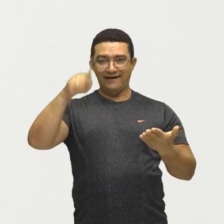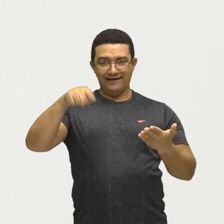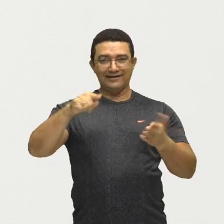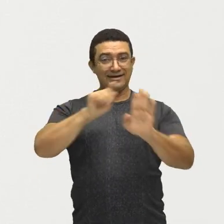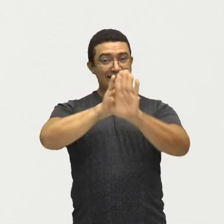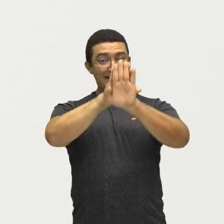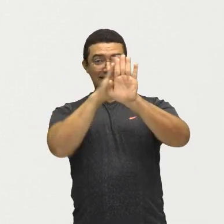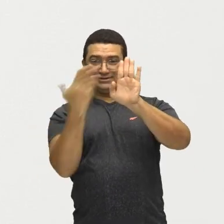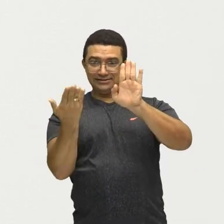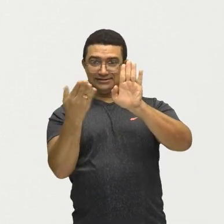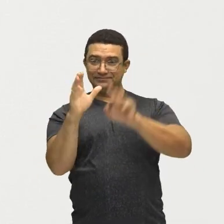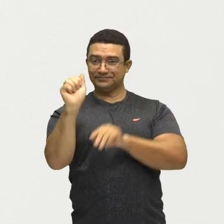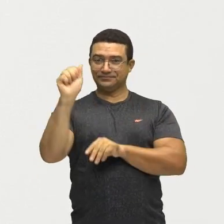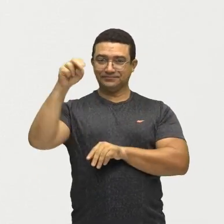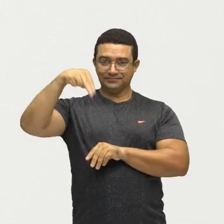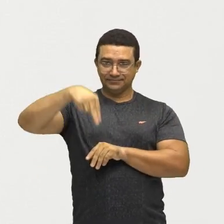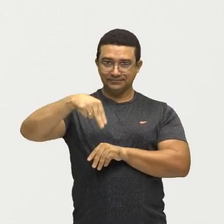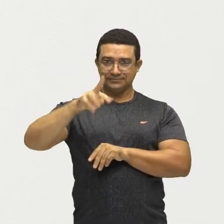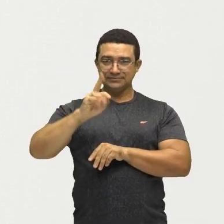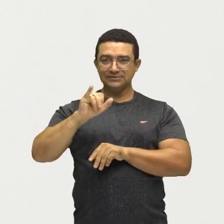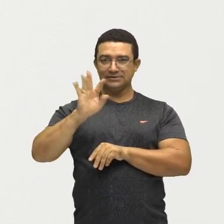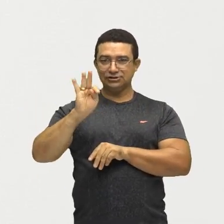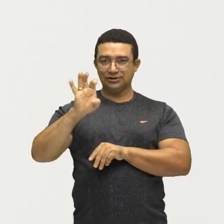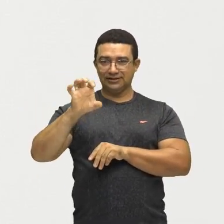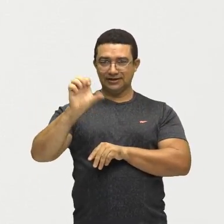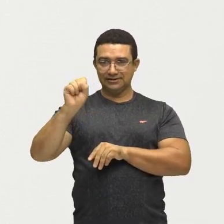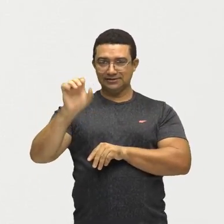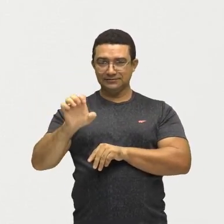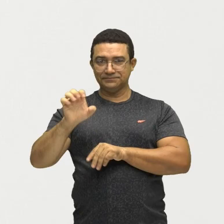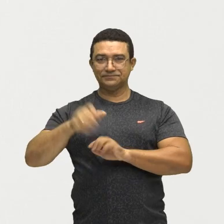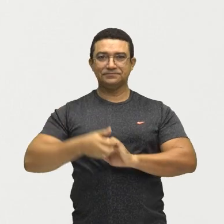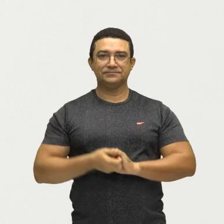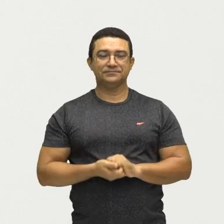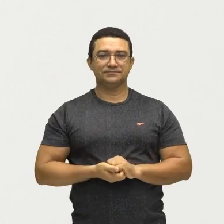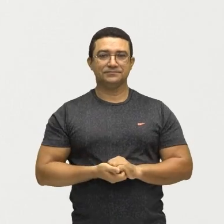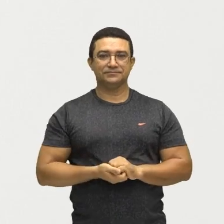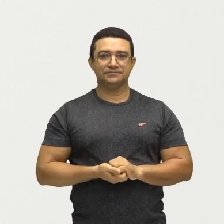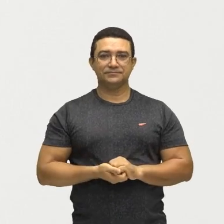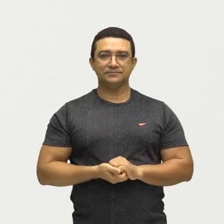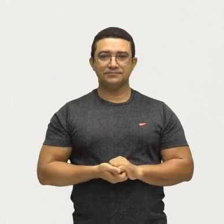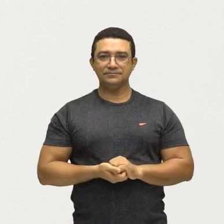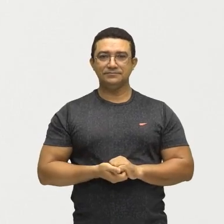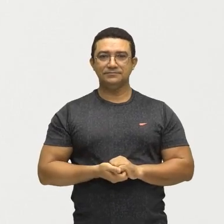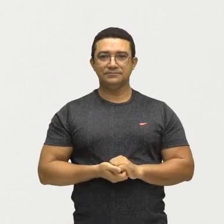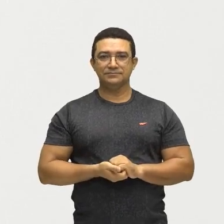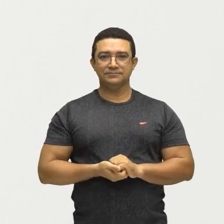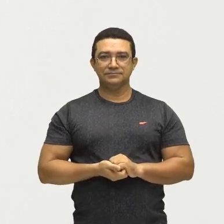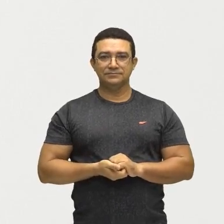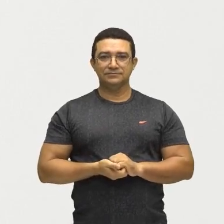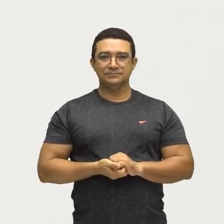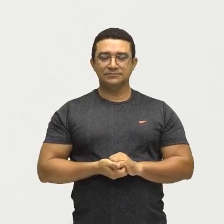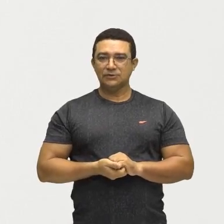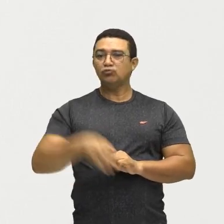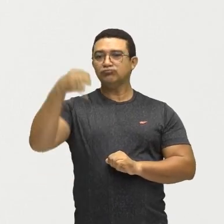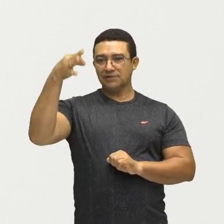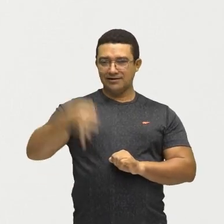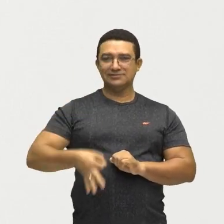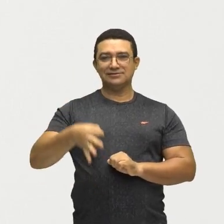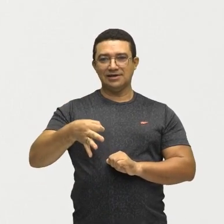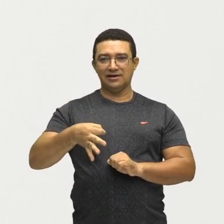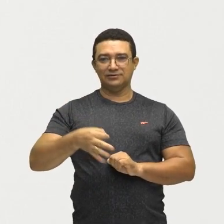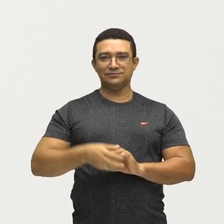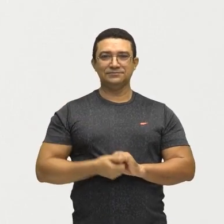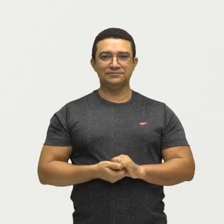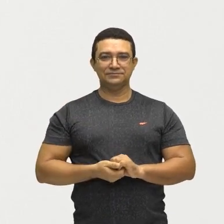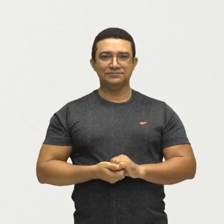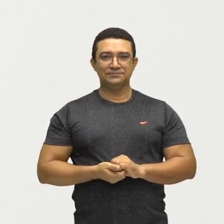antítese mesmo, tá? Assim como a nossa aluna Nicole colocou, tá? Está correta. Então,